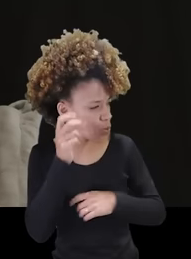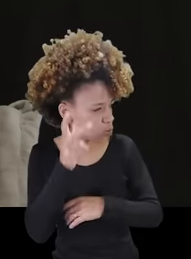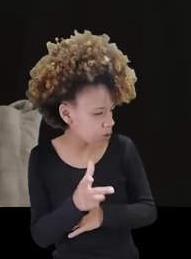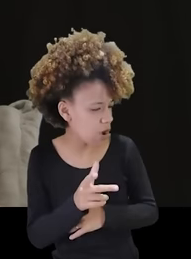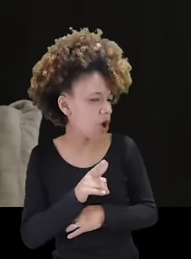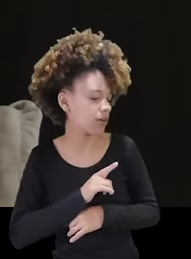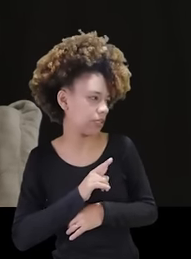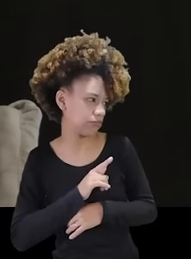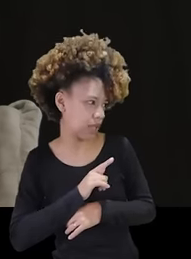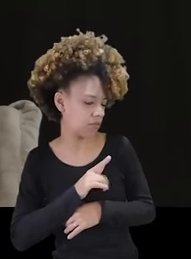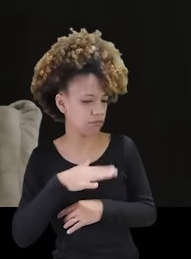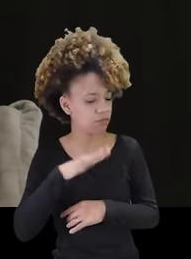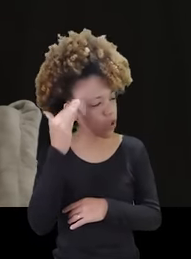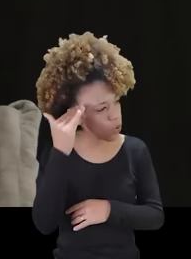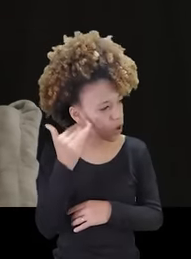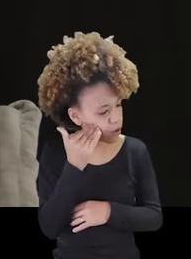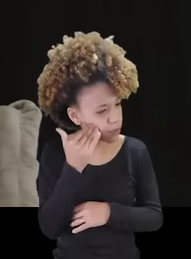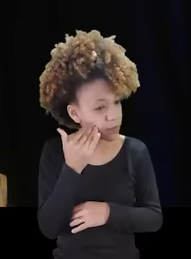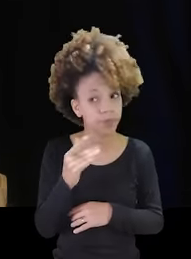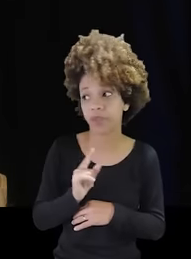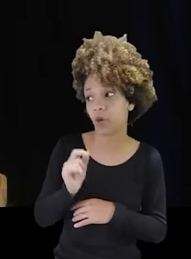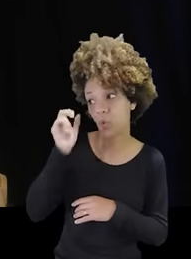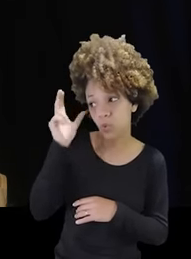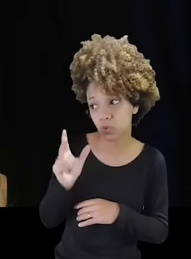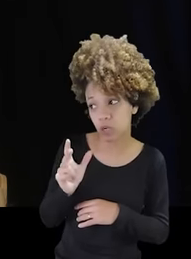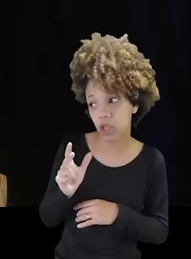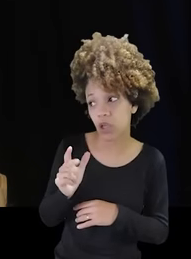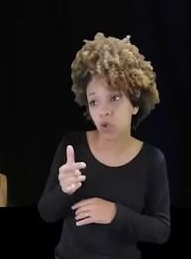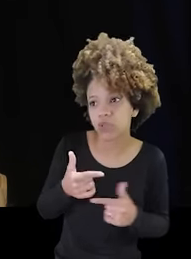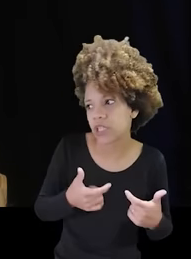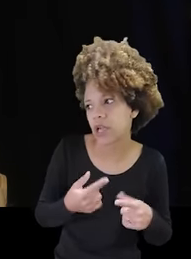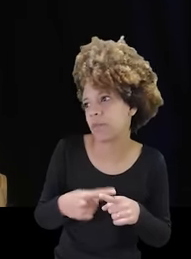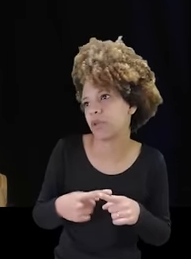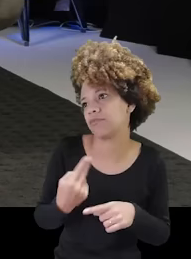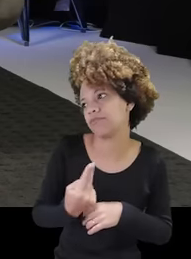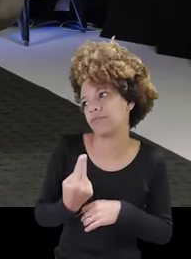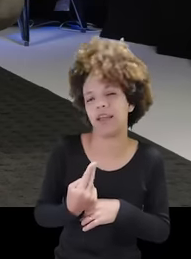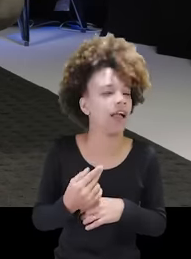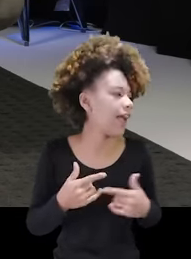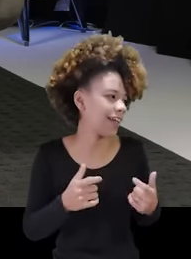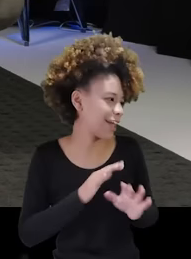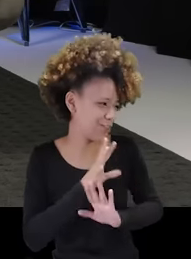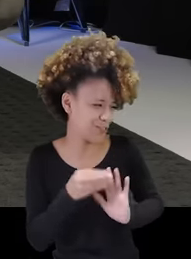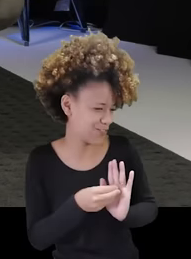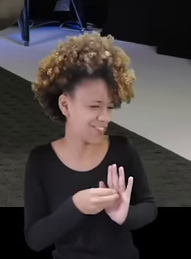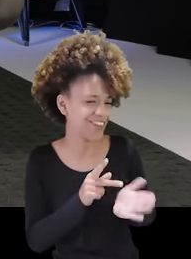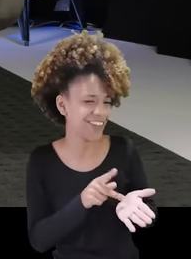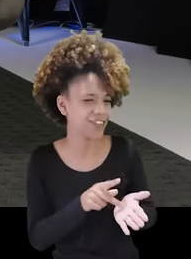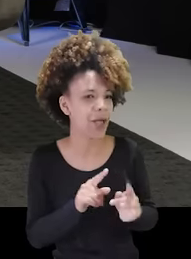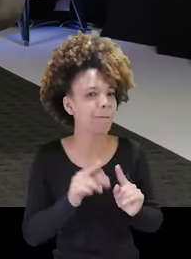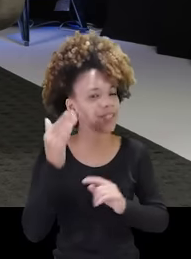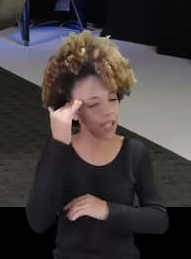cultural que existe entre as coreias né você falou que foi a guerra das coreias Guerra cultural entre as Coreia nem tem guerra porque não tem como é verdade